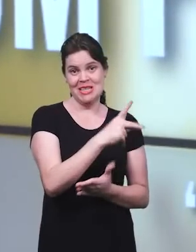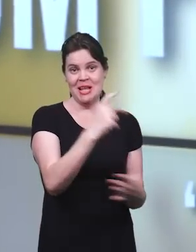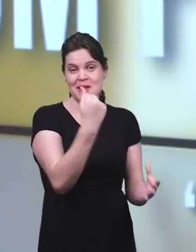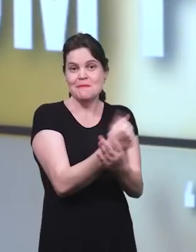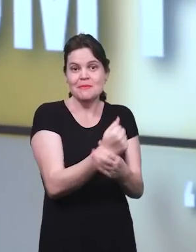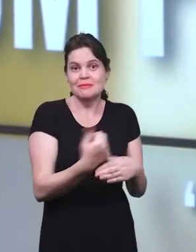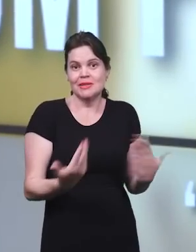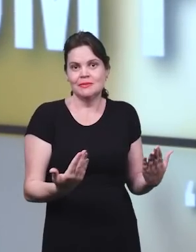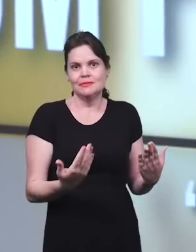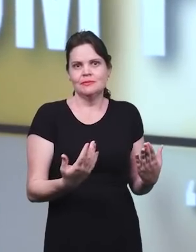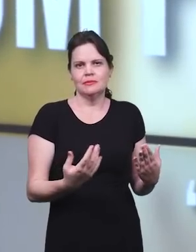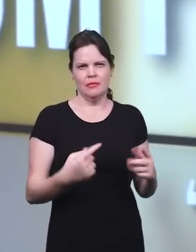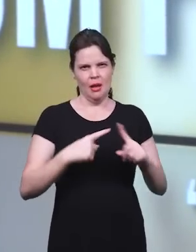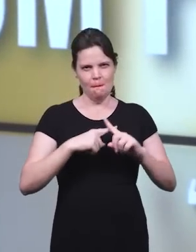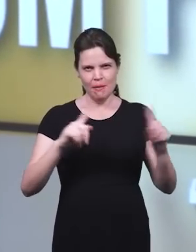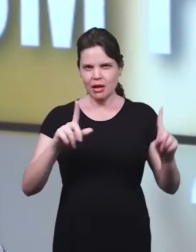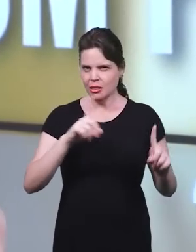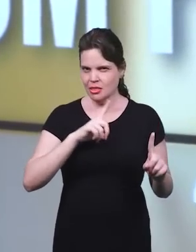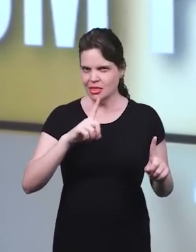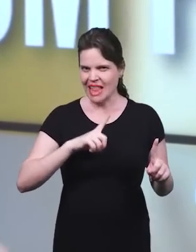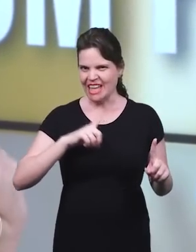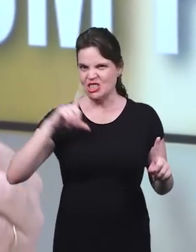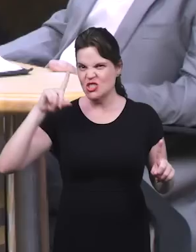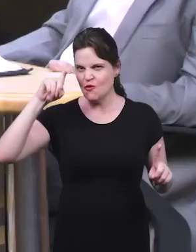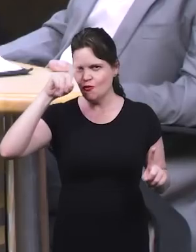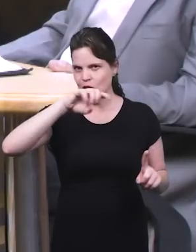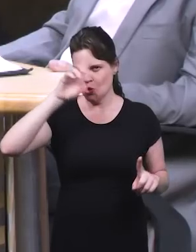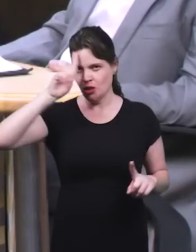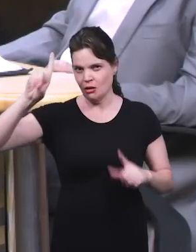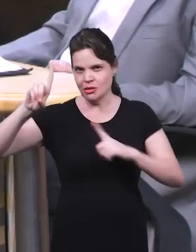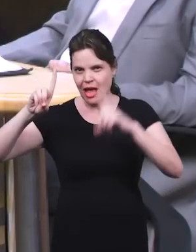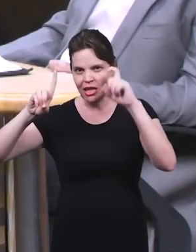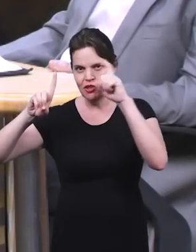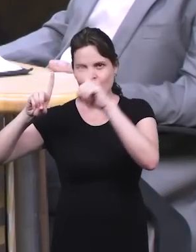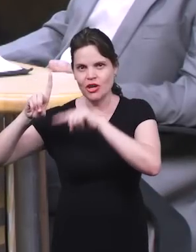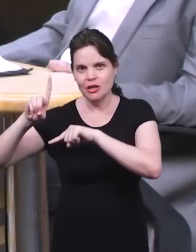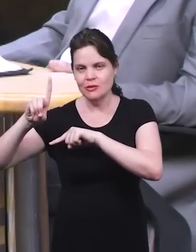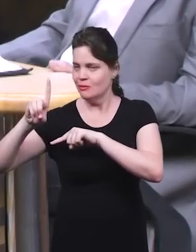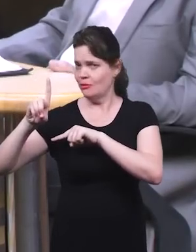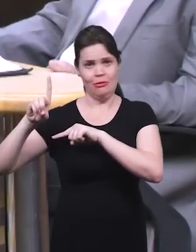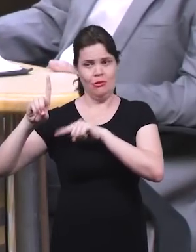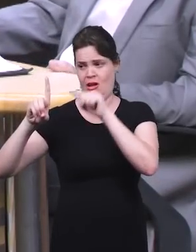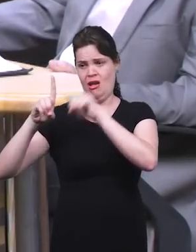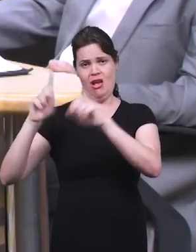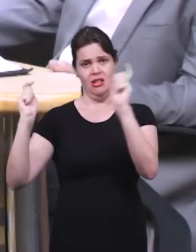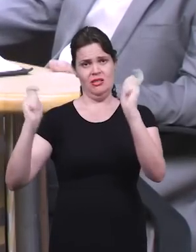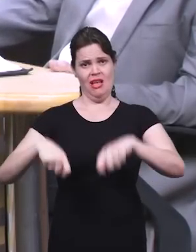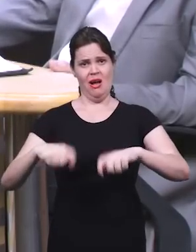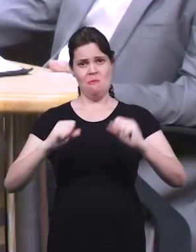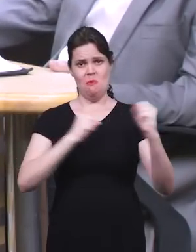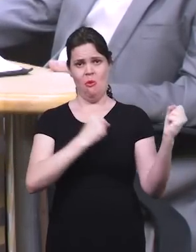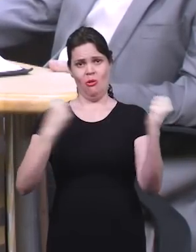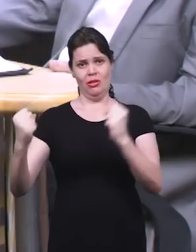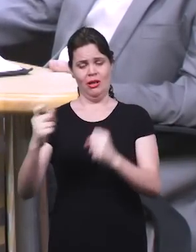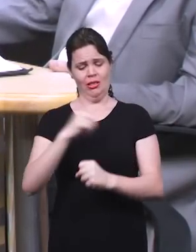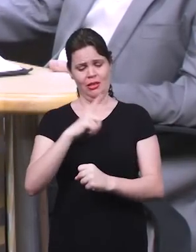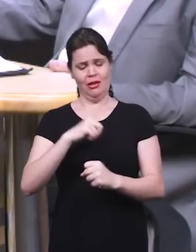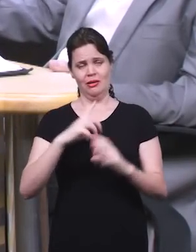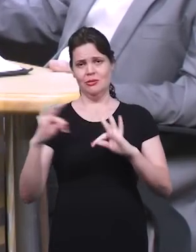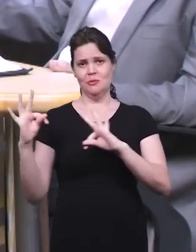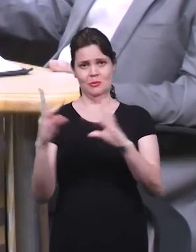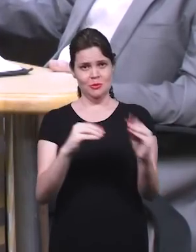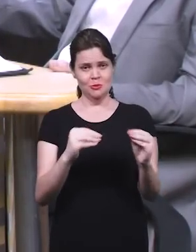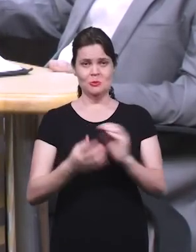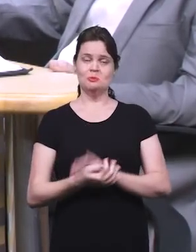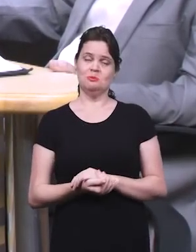está mostrando para essa, né? Porventura, alguma coisa difícil para mim, Abraão? E, Fernando, eu gostaria